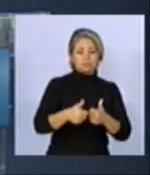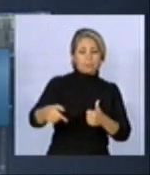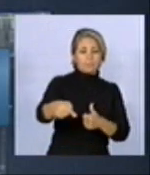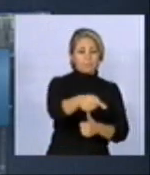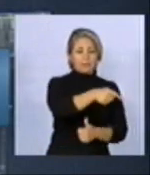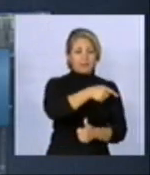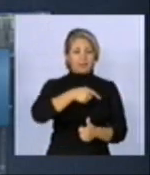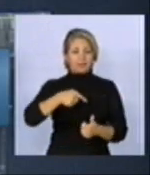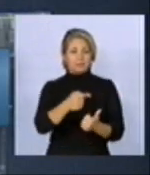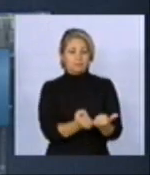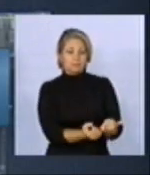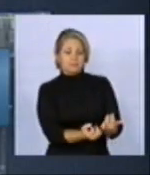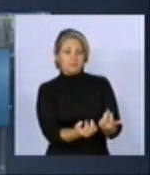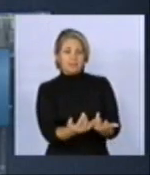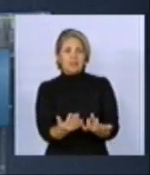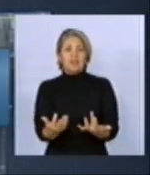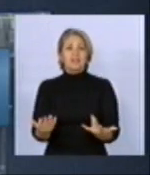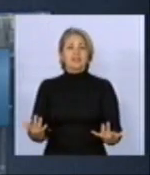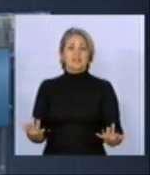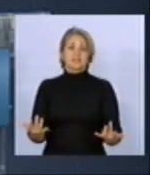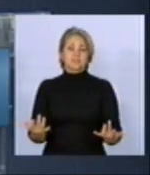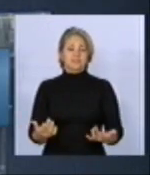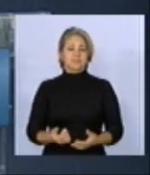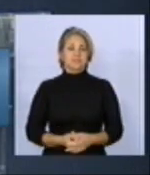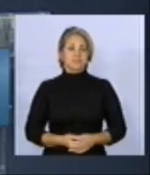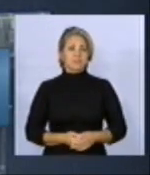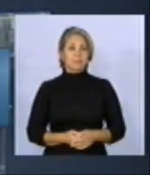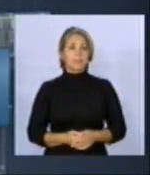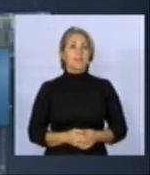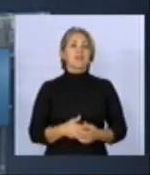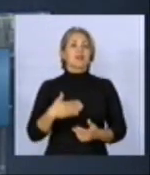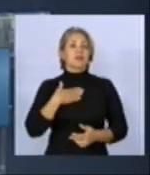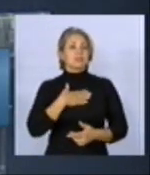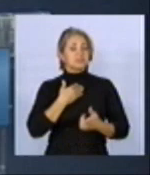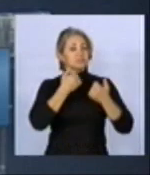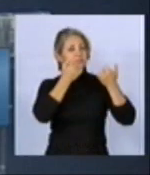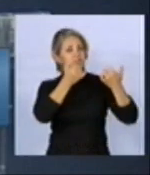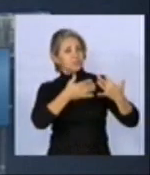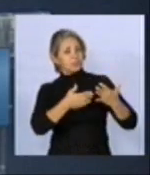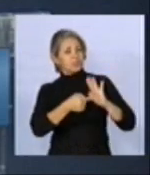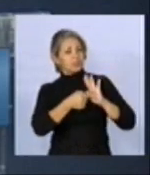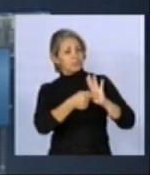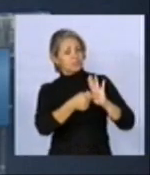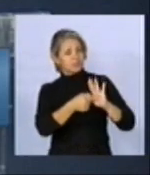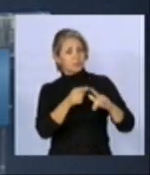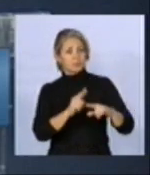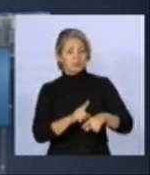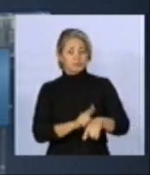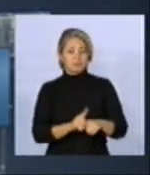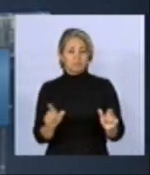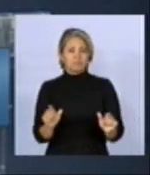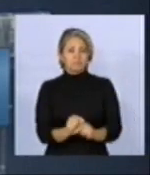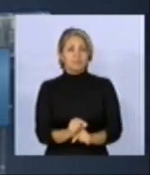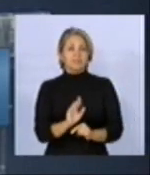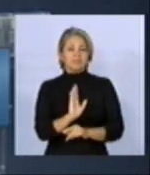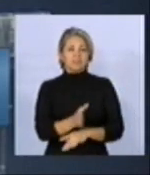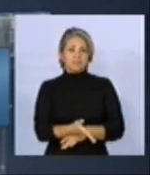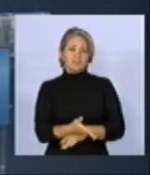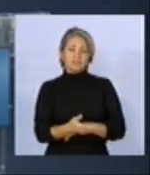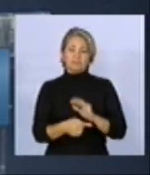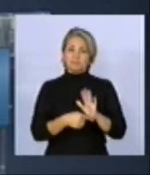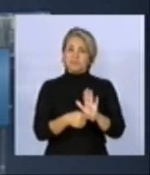do da dessa área então de produção né então o que nós gostaríamos de deixar para já encerrou o nosso tempo só como